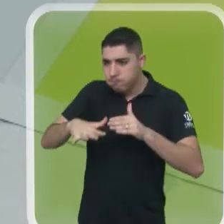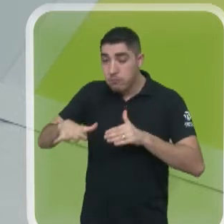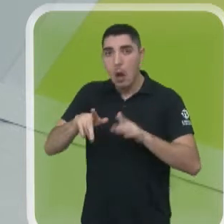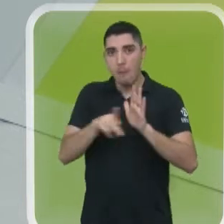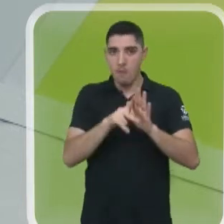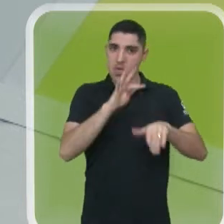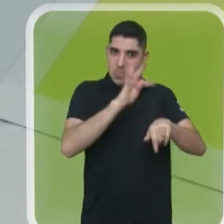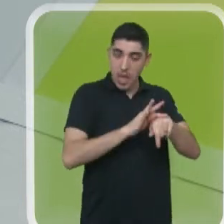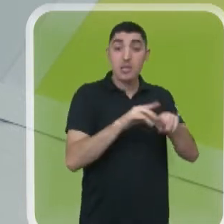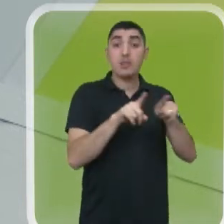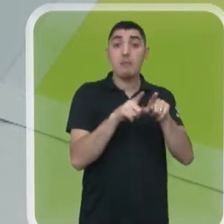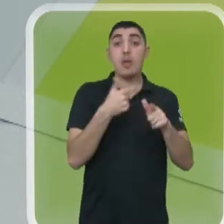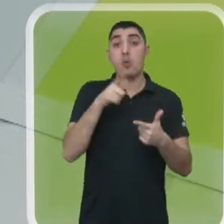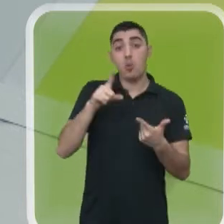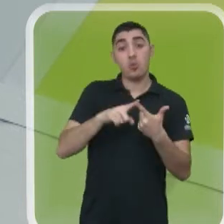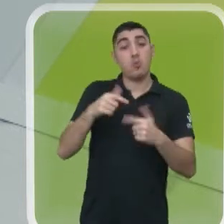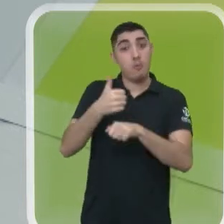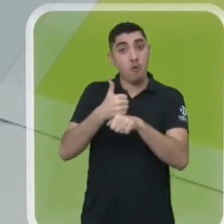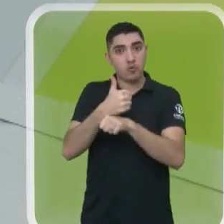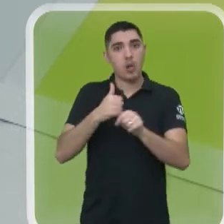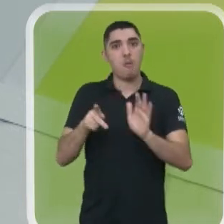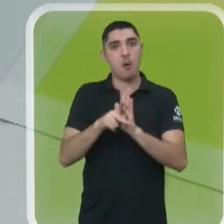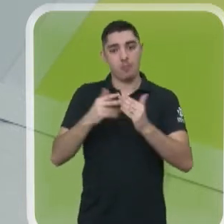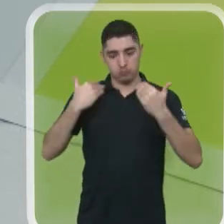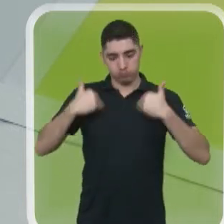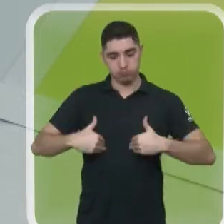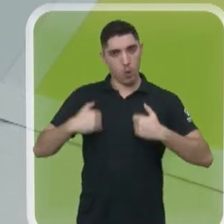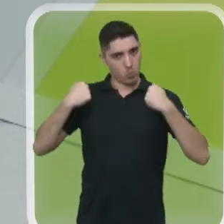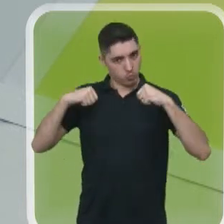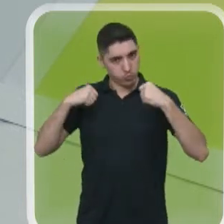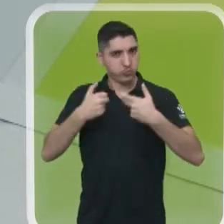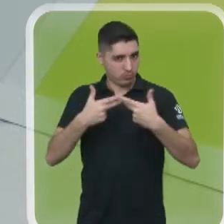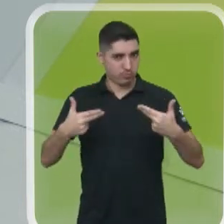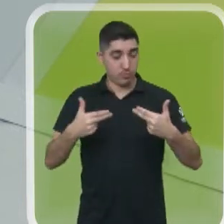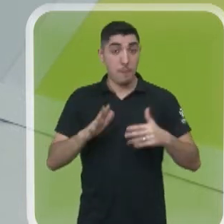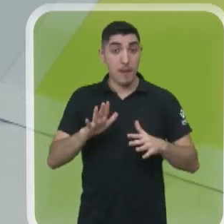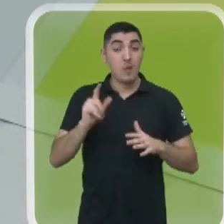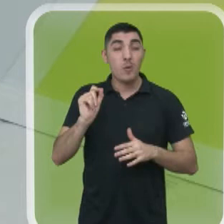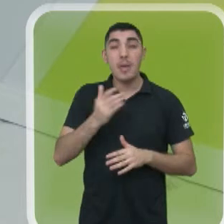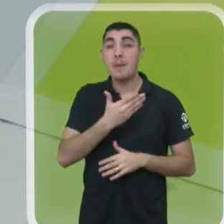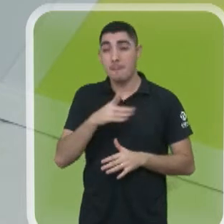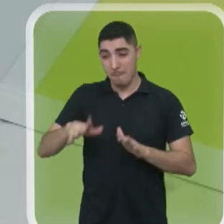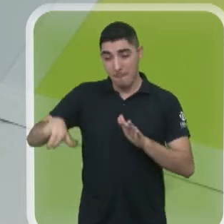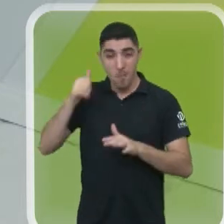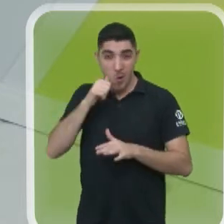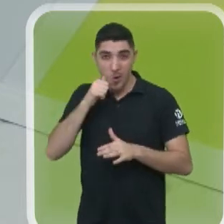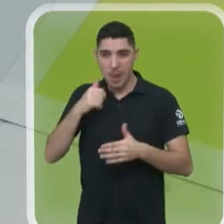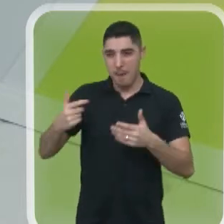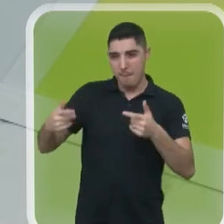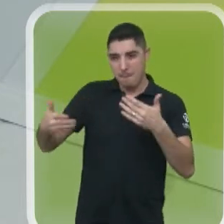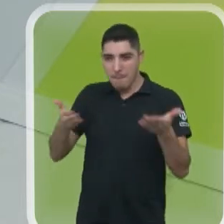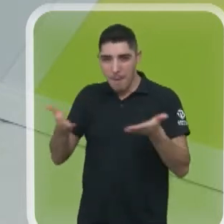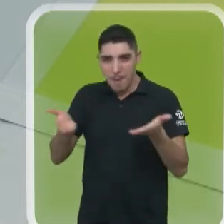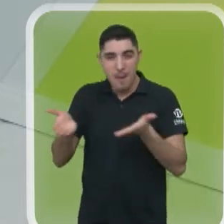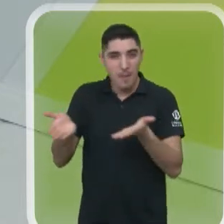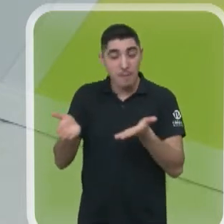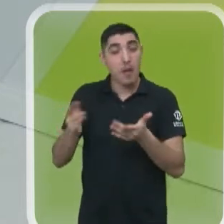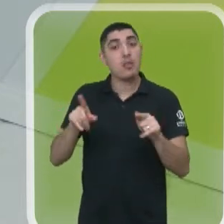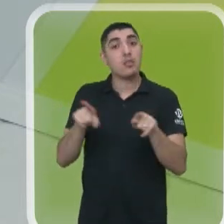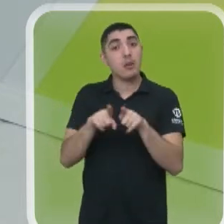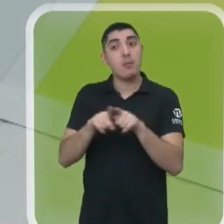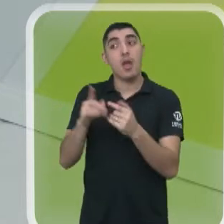parte técnica Quanto na parte física e o principal é que esse bate-bola da mulherada serve para algumas